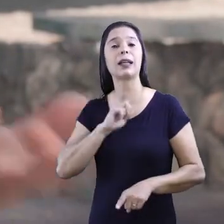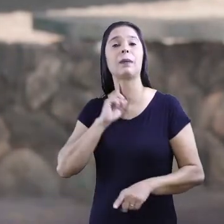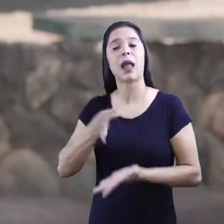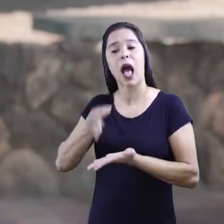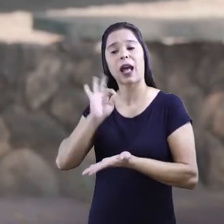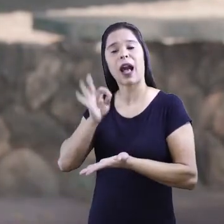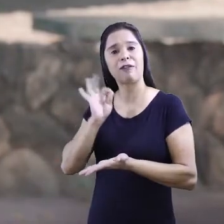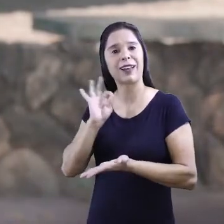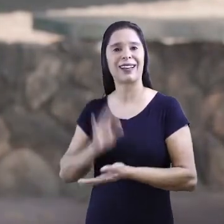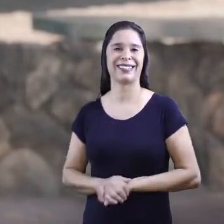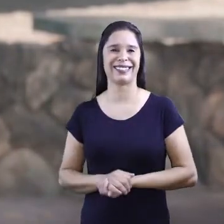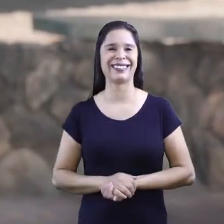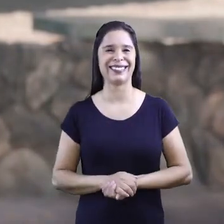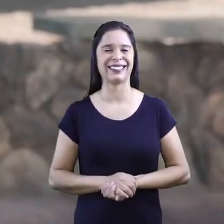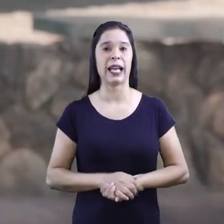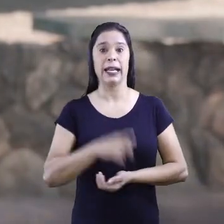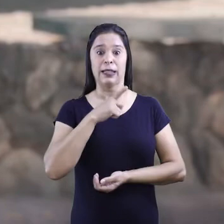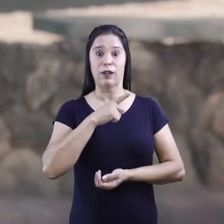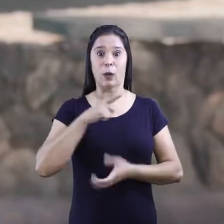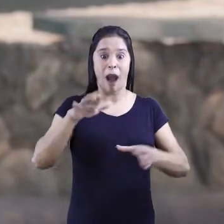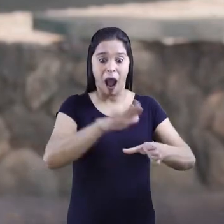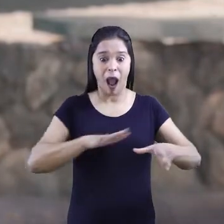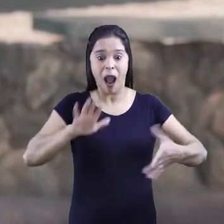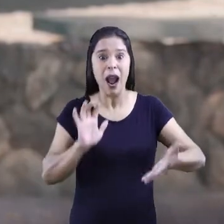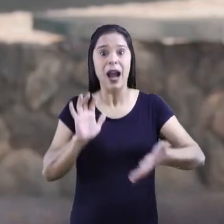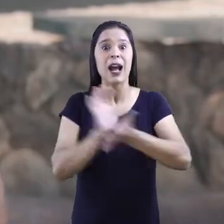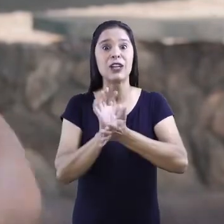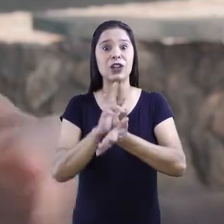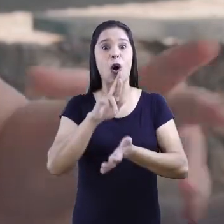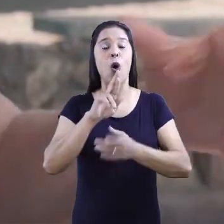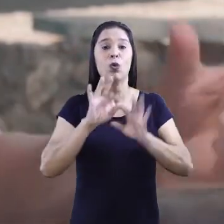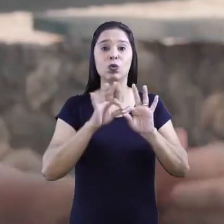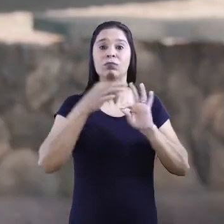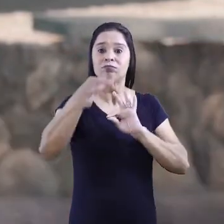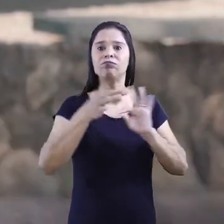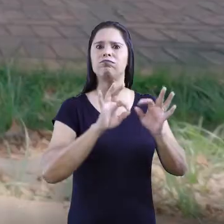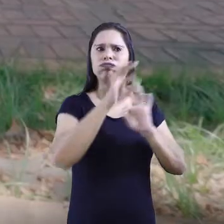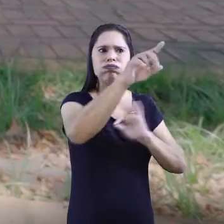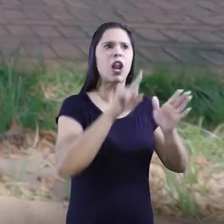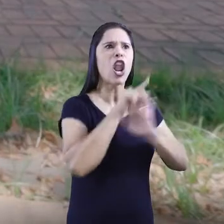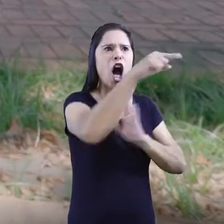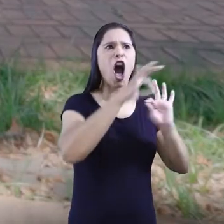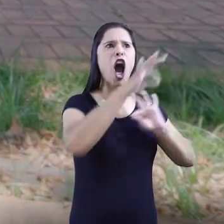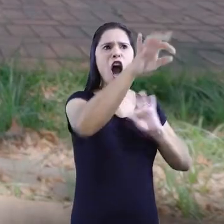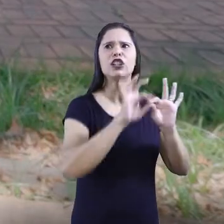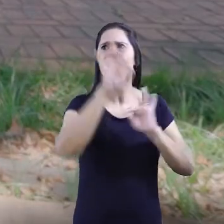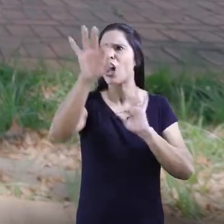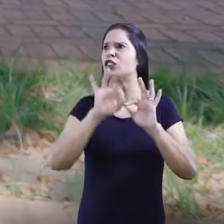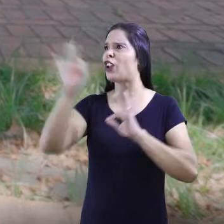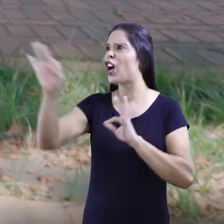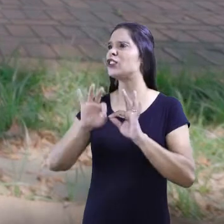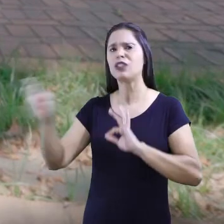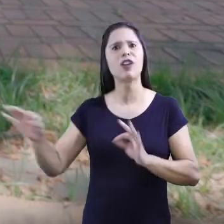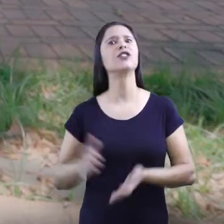e Minas Gerais para cafeicultura. Então a gente vai ter uma região muito rural, distâncias muito